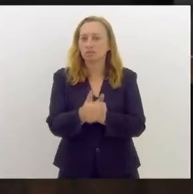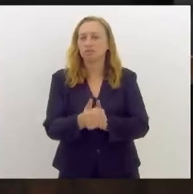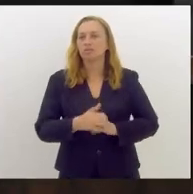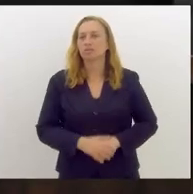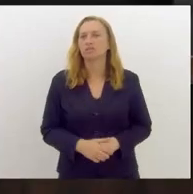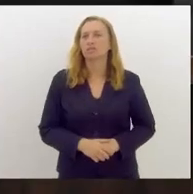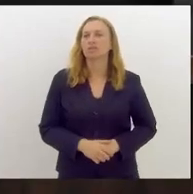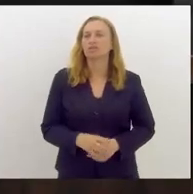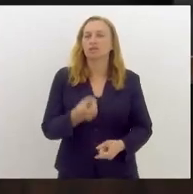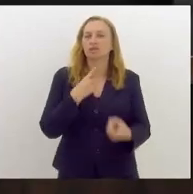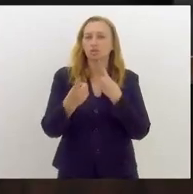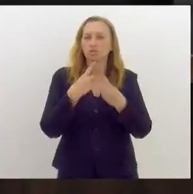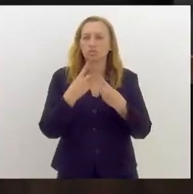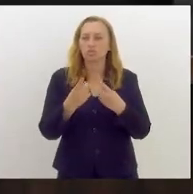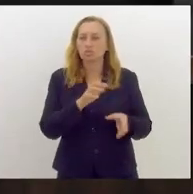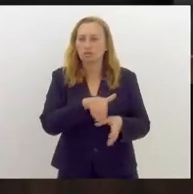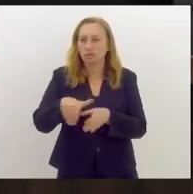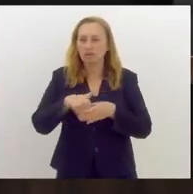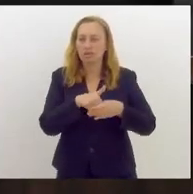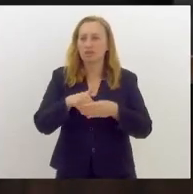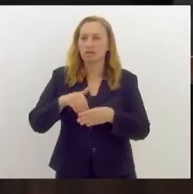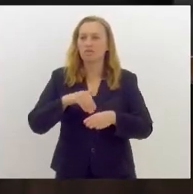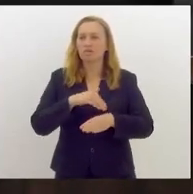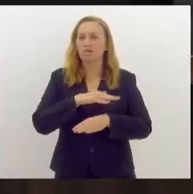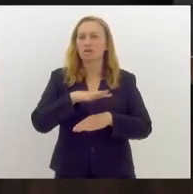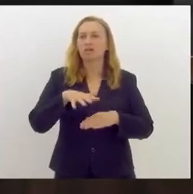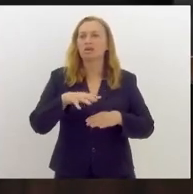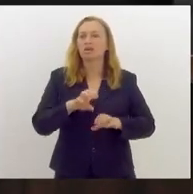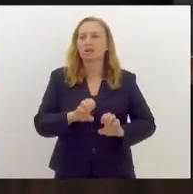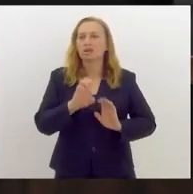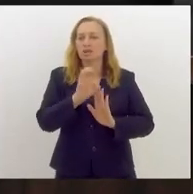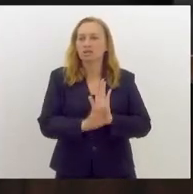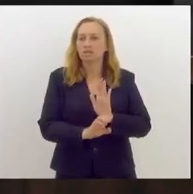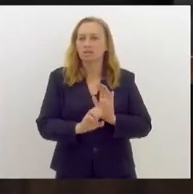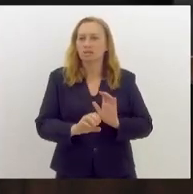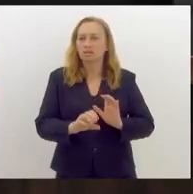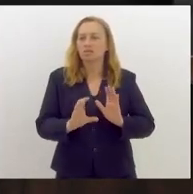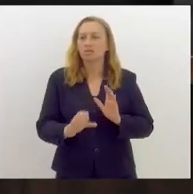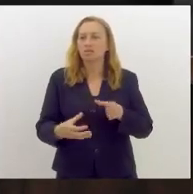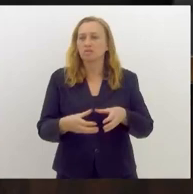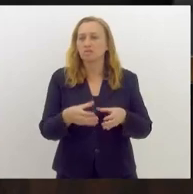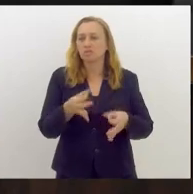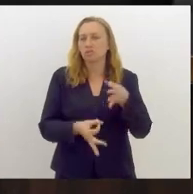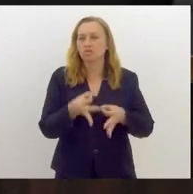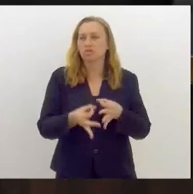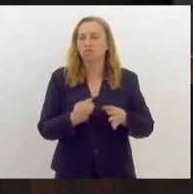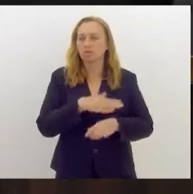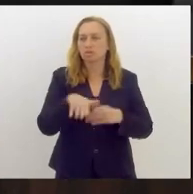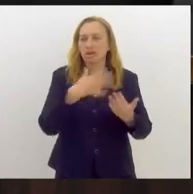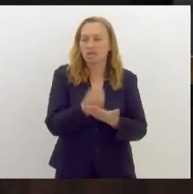parecidas em votação as emendas da comissão de construção Justiça